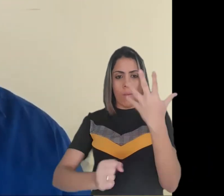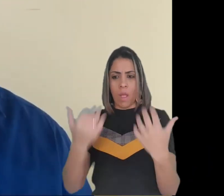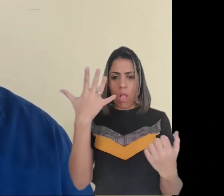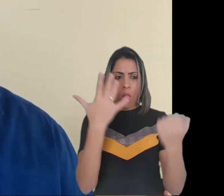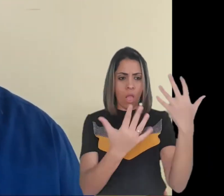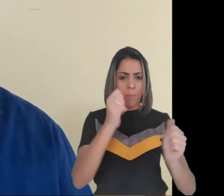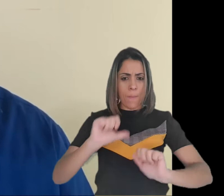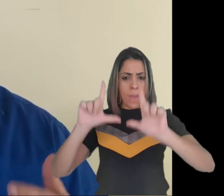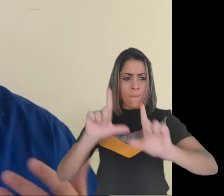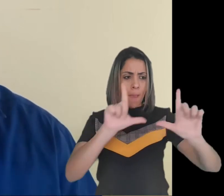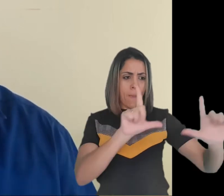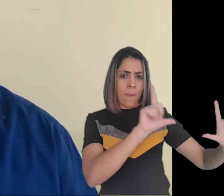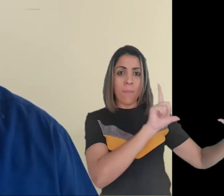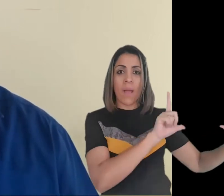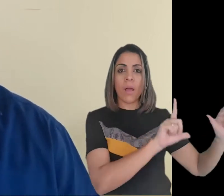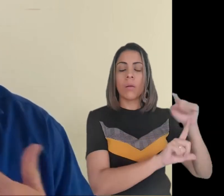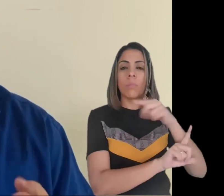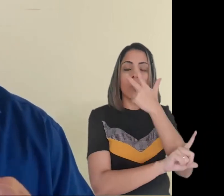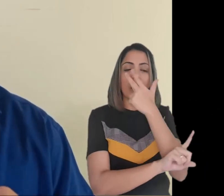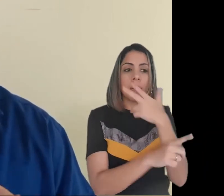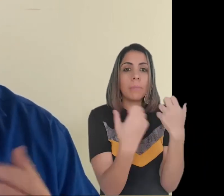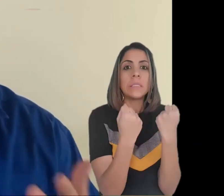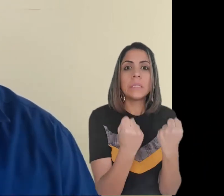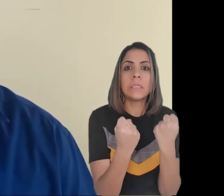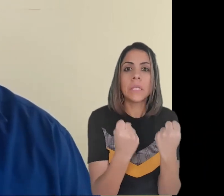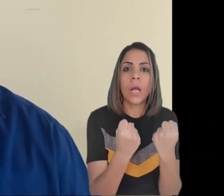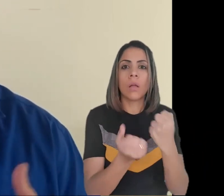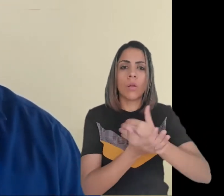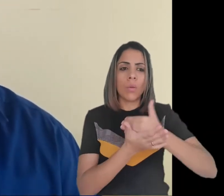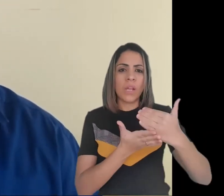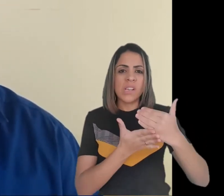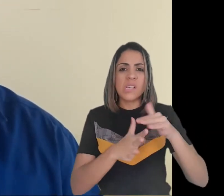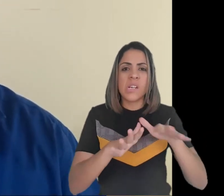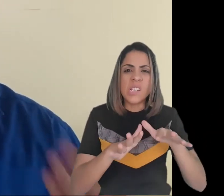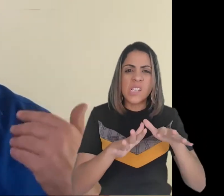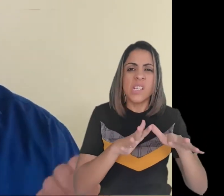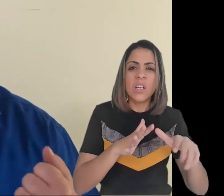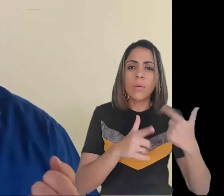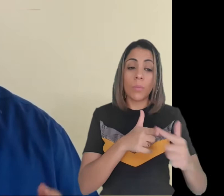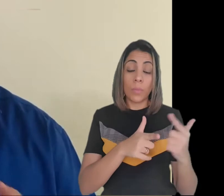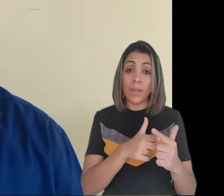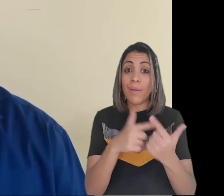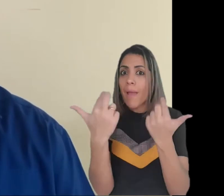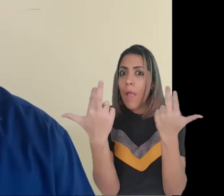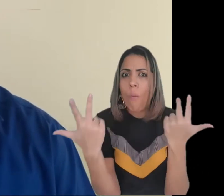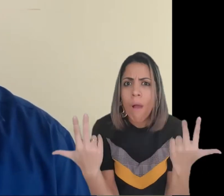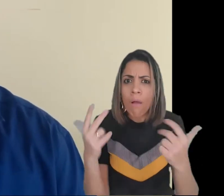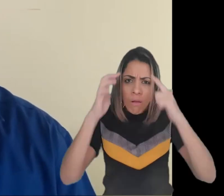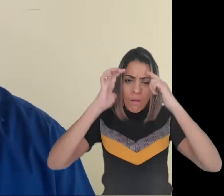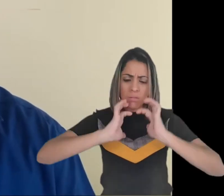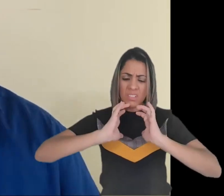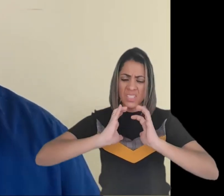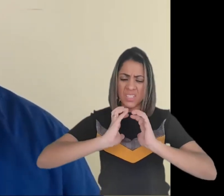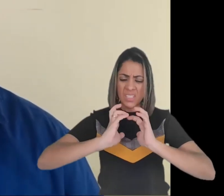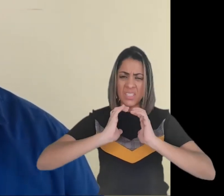algum momento, há uma sobrecarga, o sistema começa a falhar, a travar. Com o nosso cérebro é exatamente a mesma